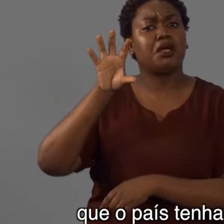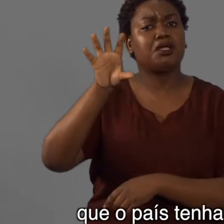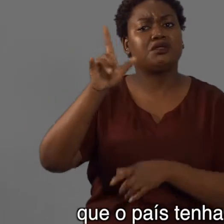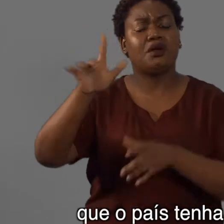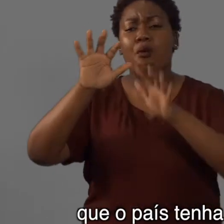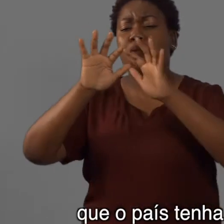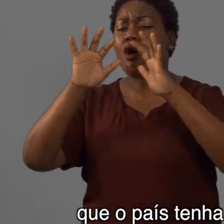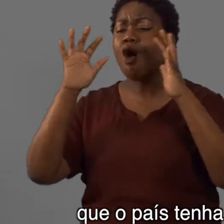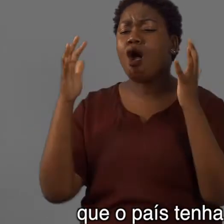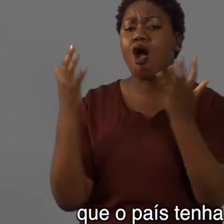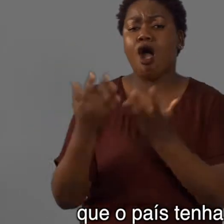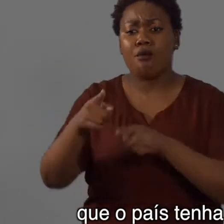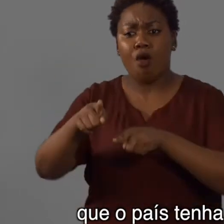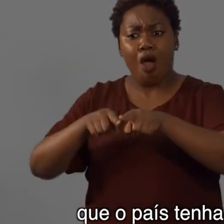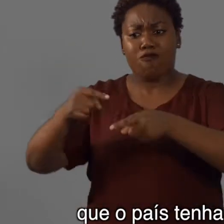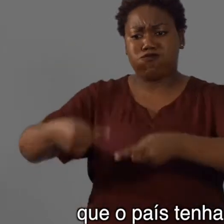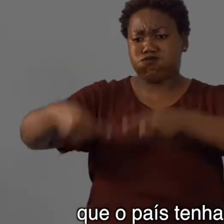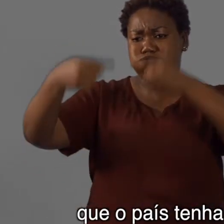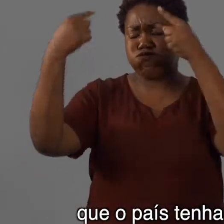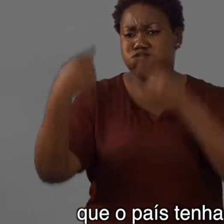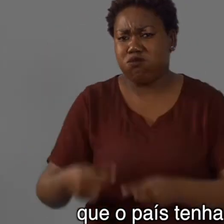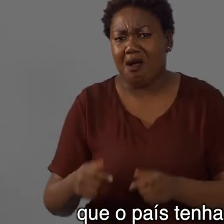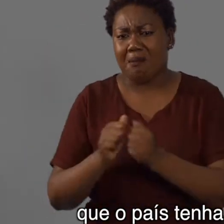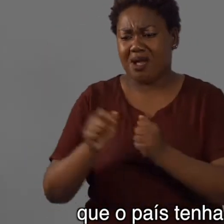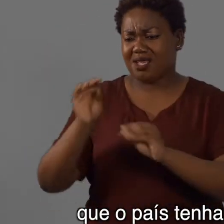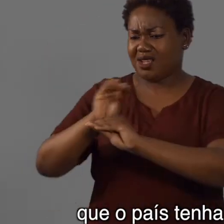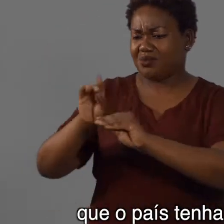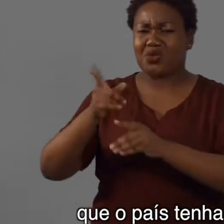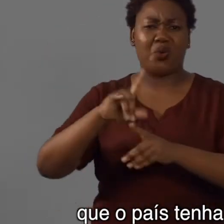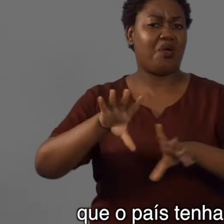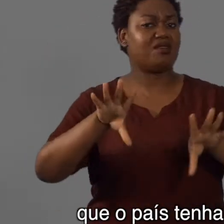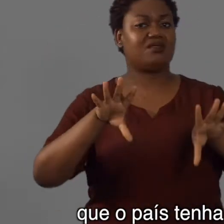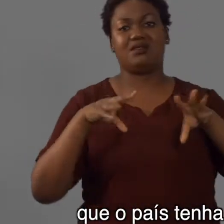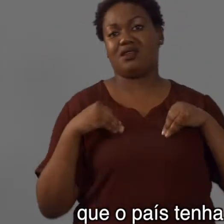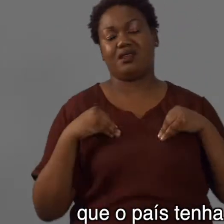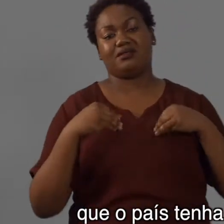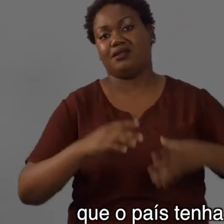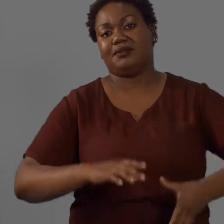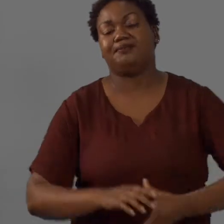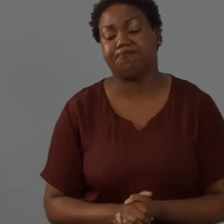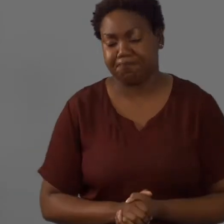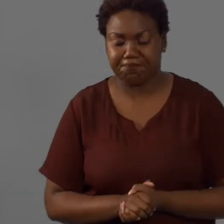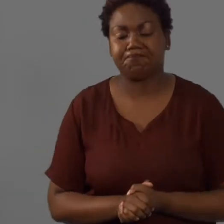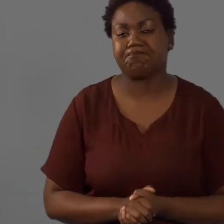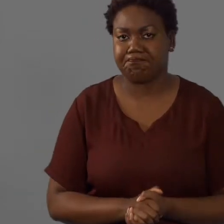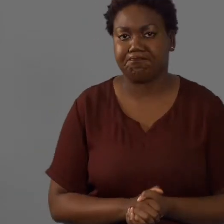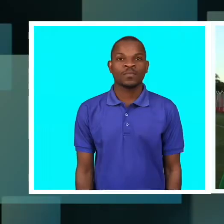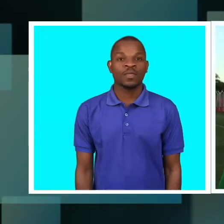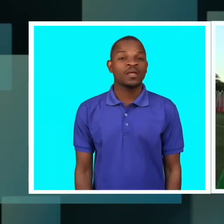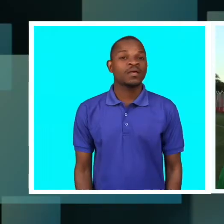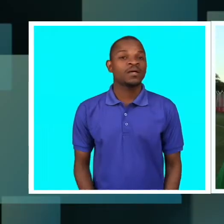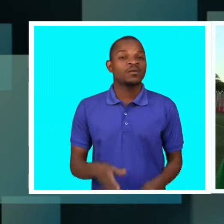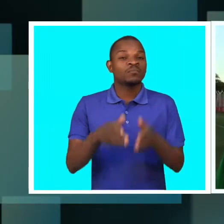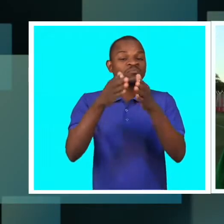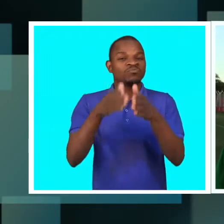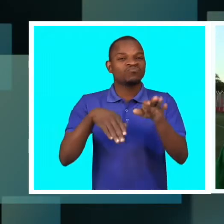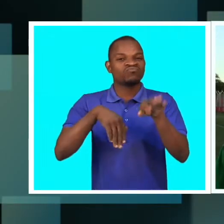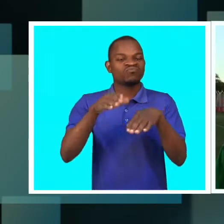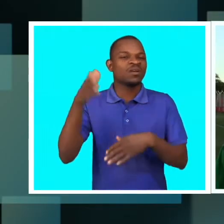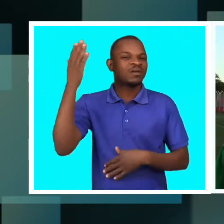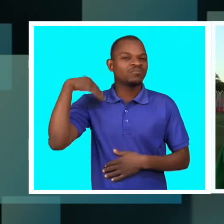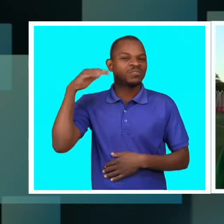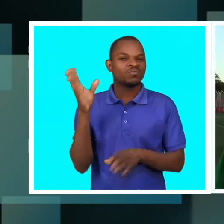permite que o país tenha jogadores a atuarem em campeonatos competitivos no mundo. O antigo